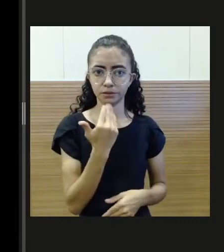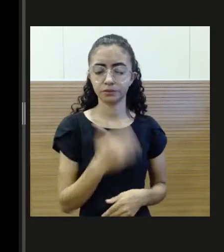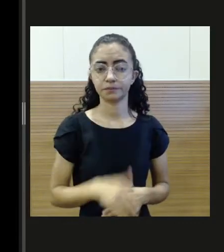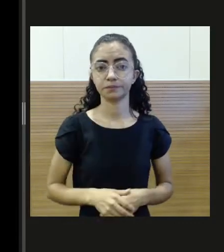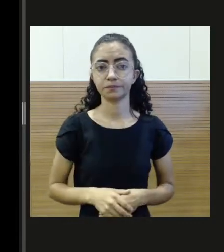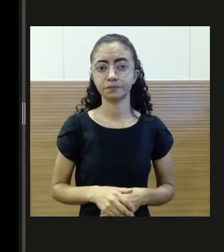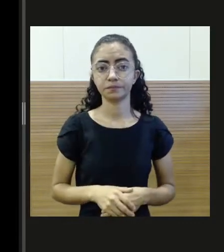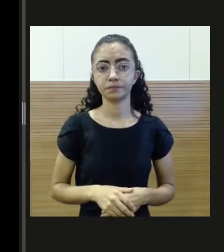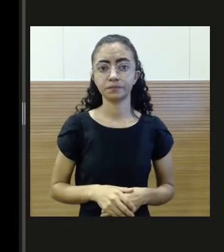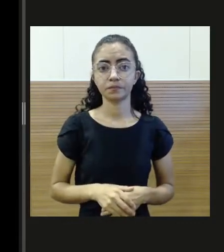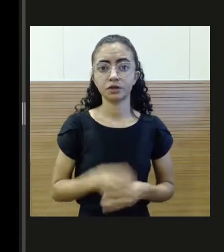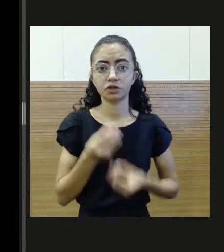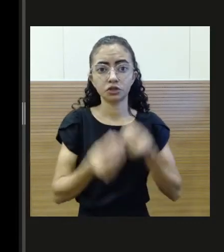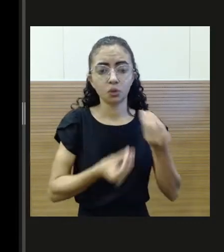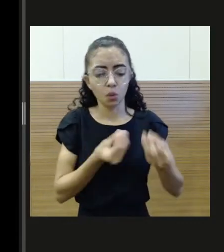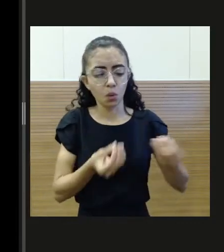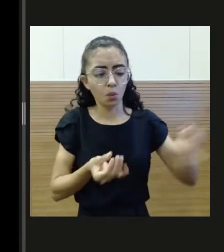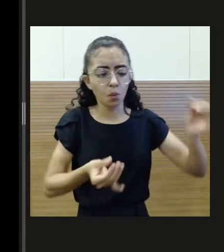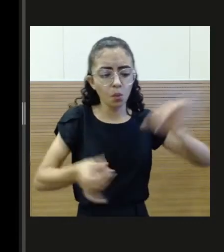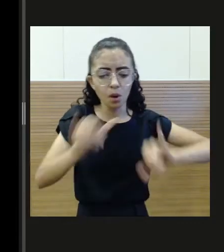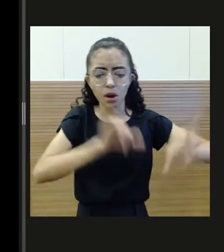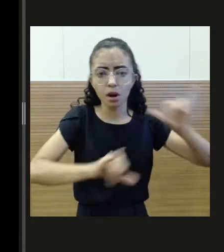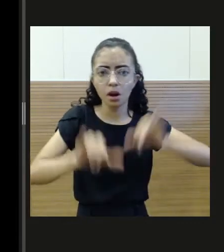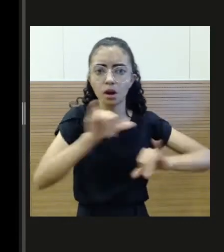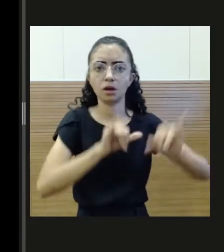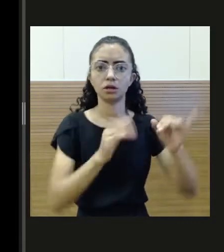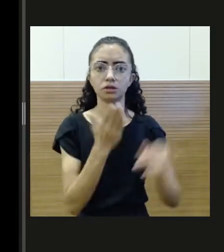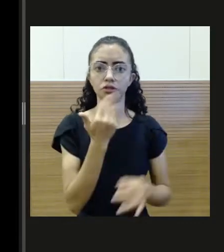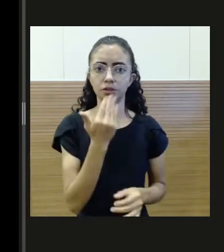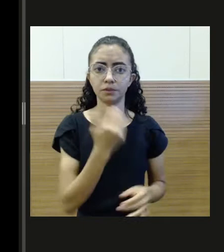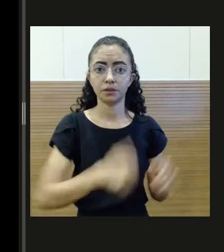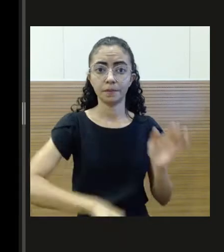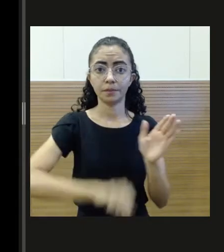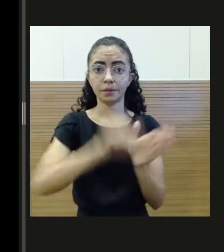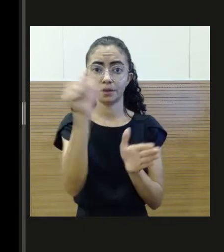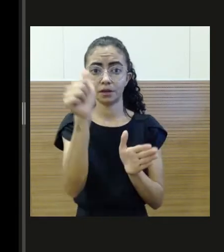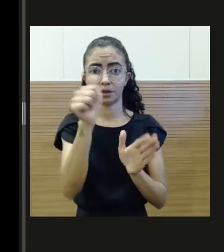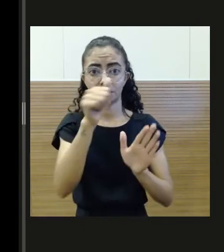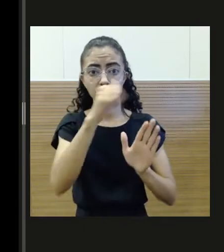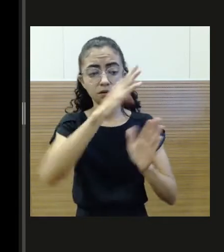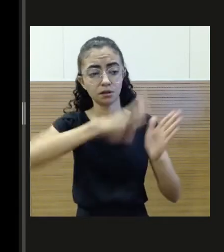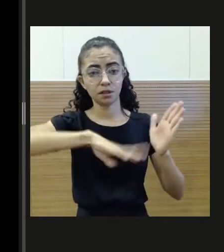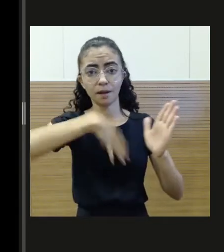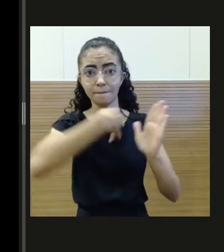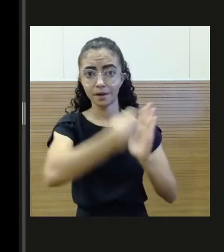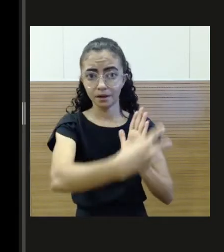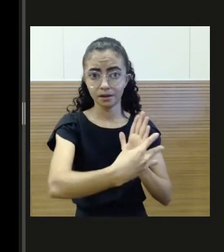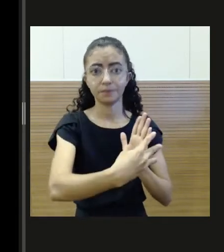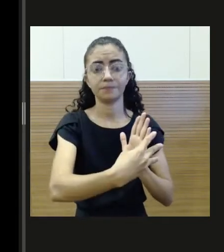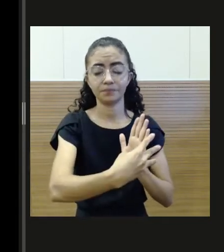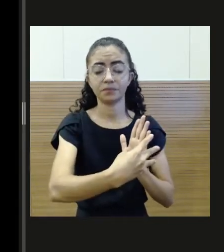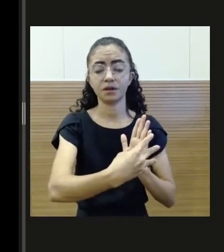A composição química de comidas foi a primeira tabela de alimentos oficial no Reino Unido,